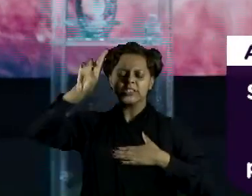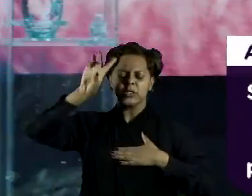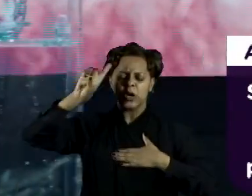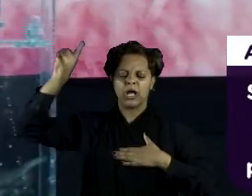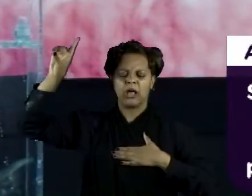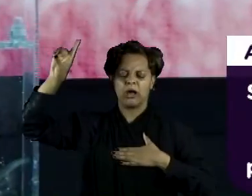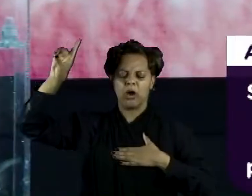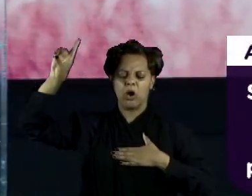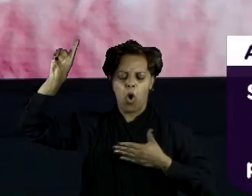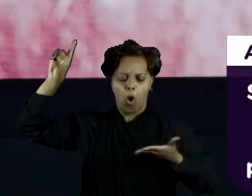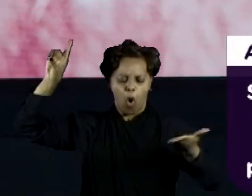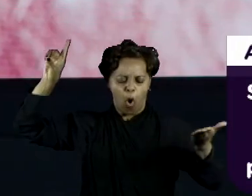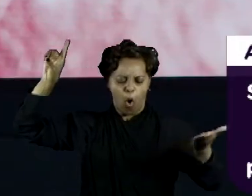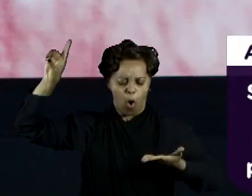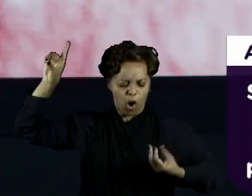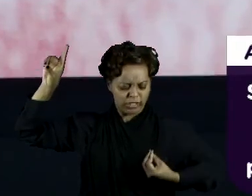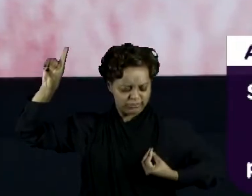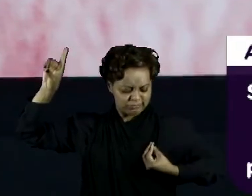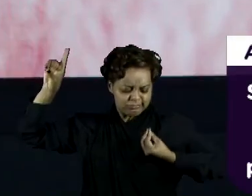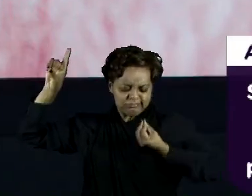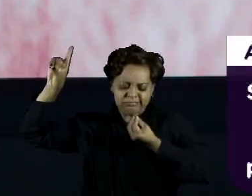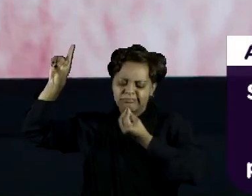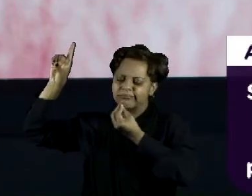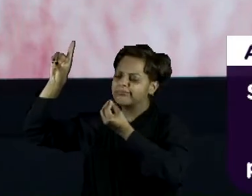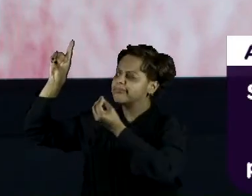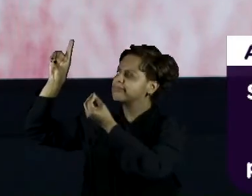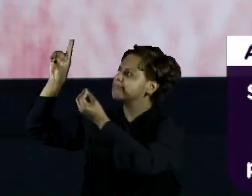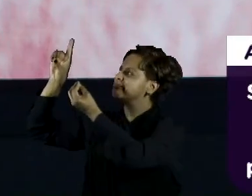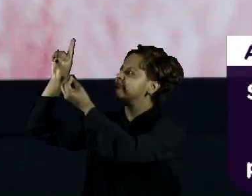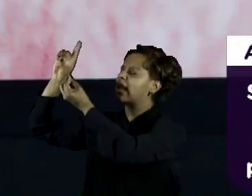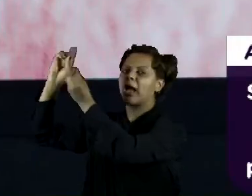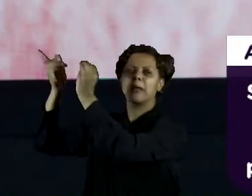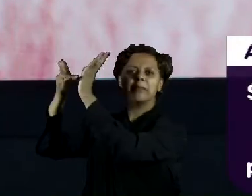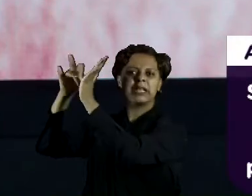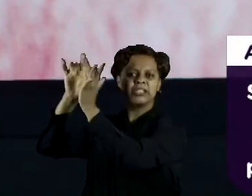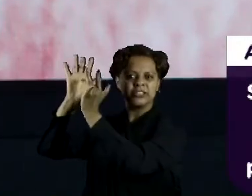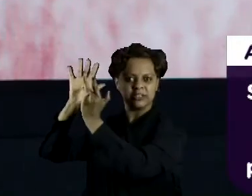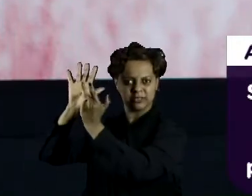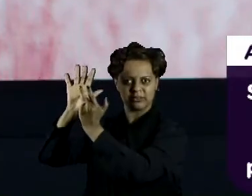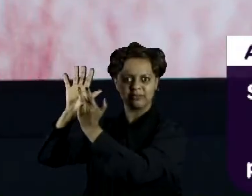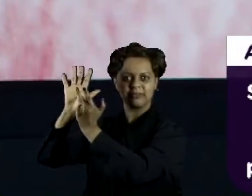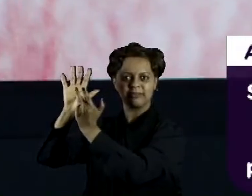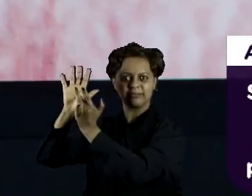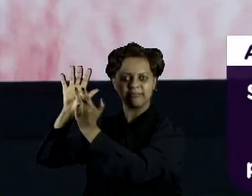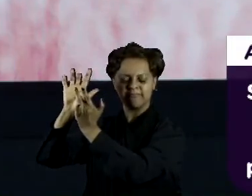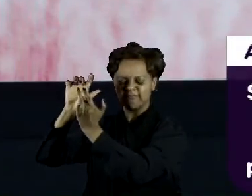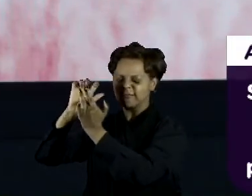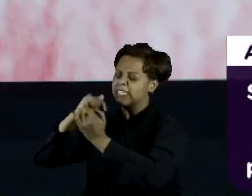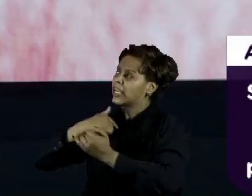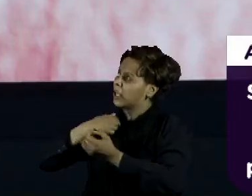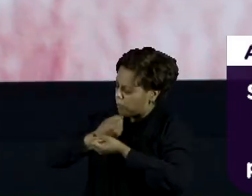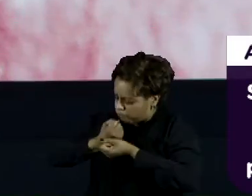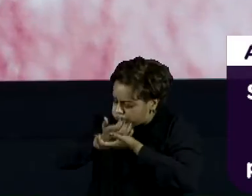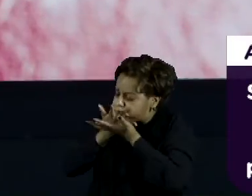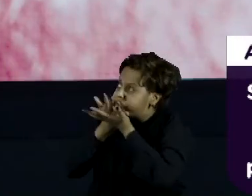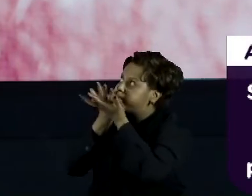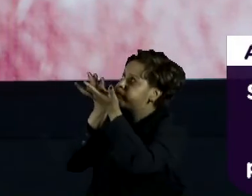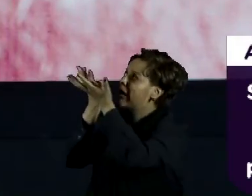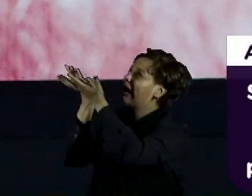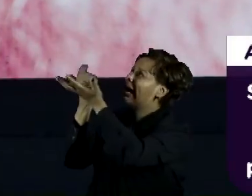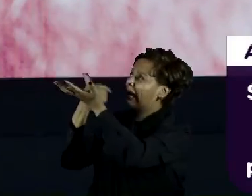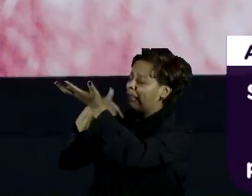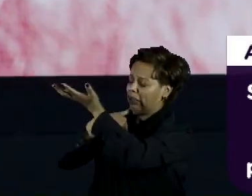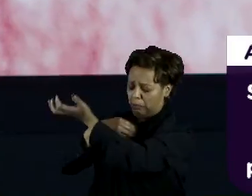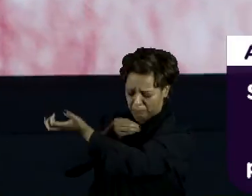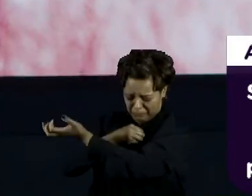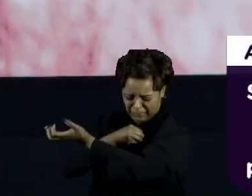hoje eu entrego a minha vida para Jesus Cristo. Eu confesso que sou